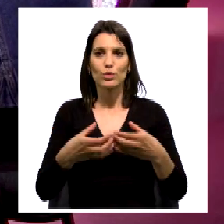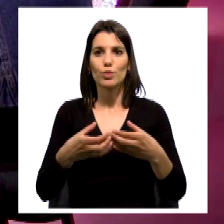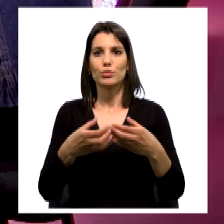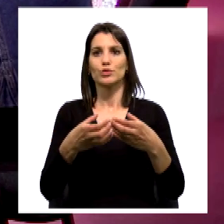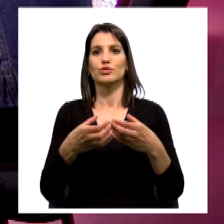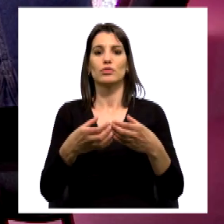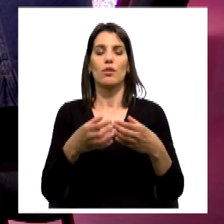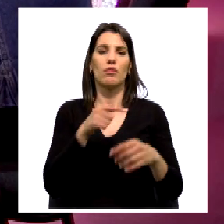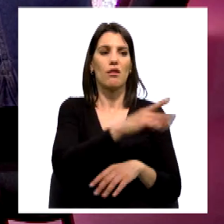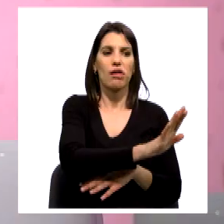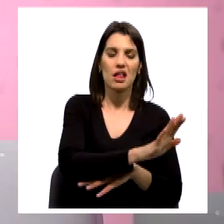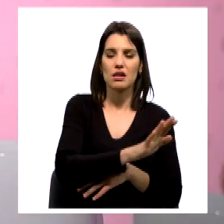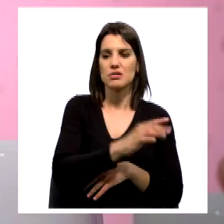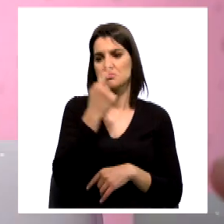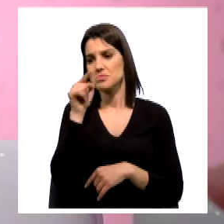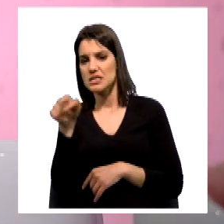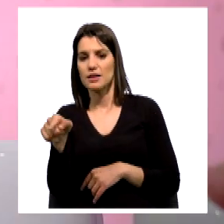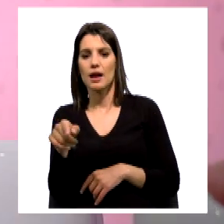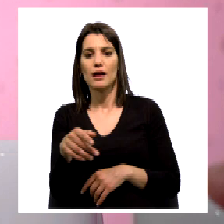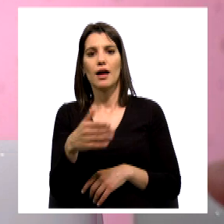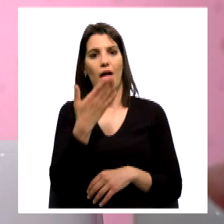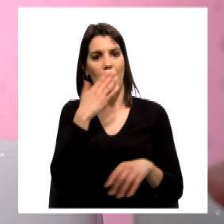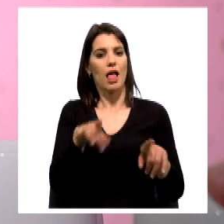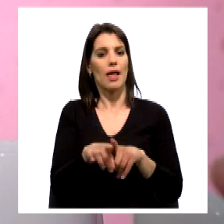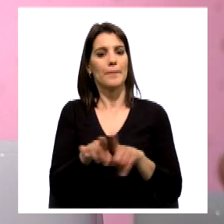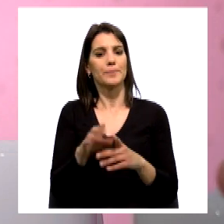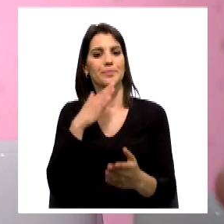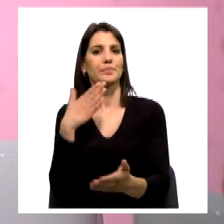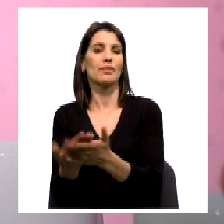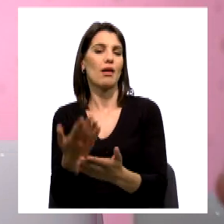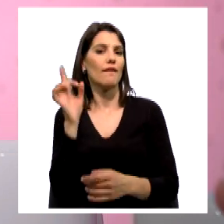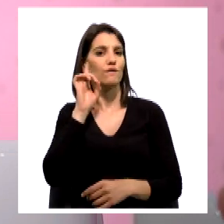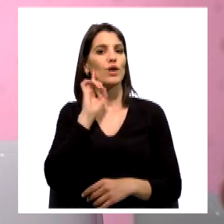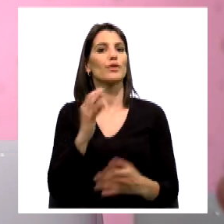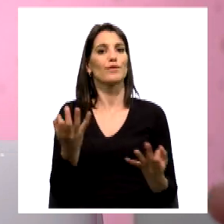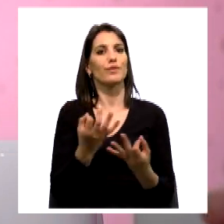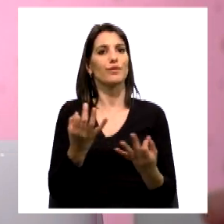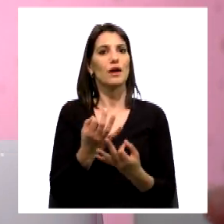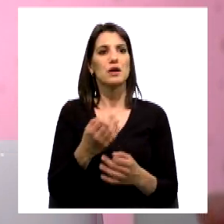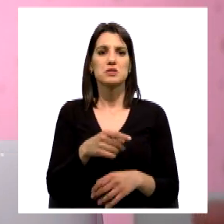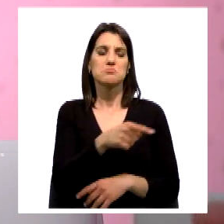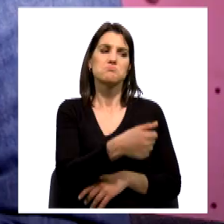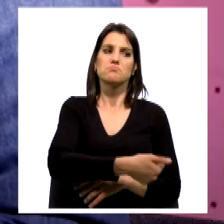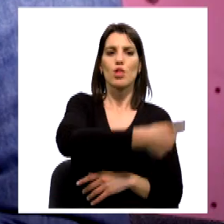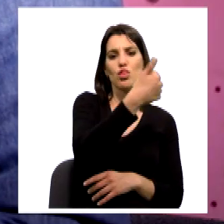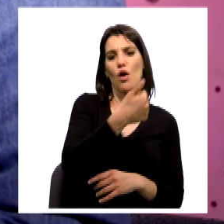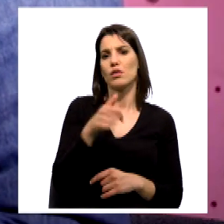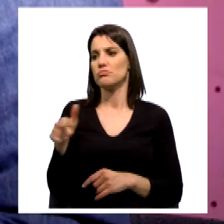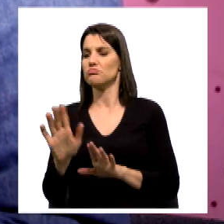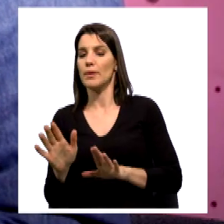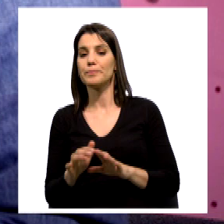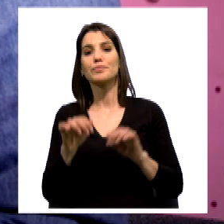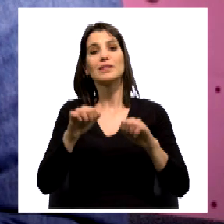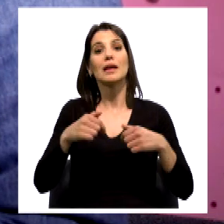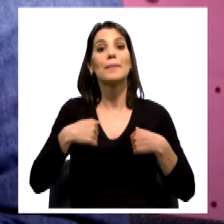bandas em detrimento de outras, não estás já a atribuir um valor ou a achar que uns são melhor do que os